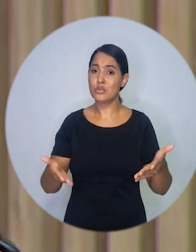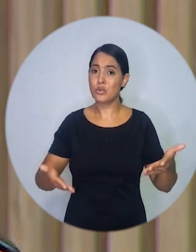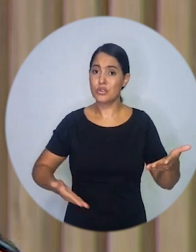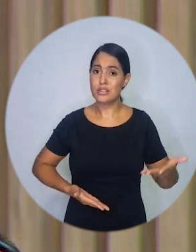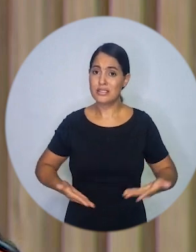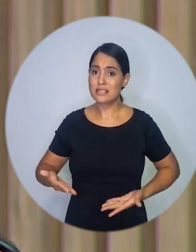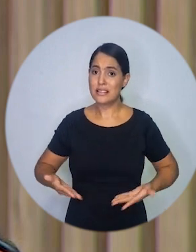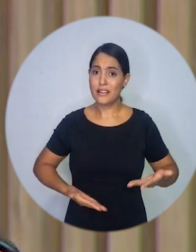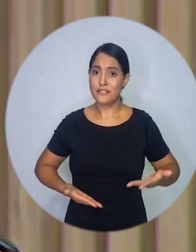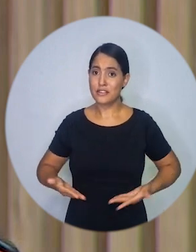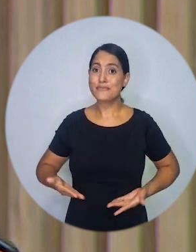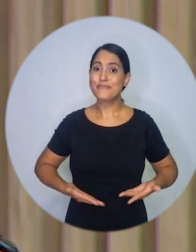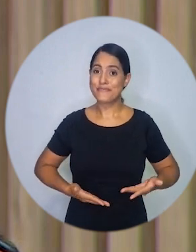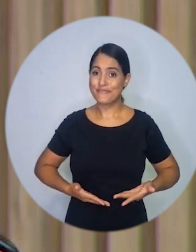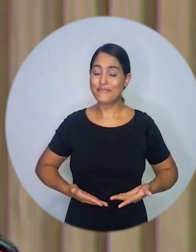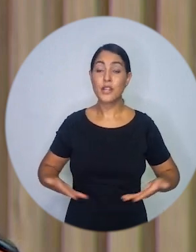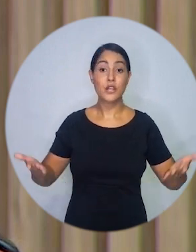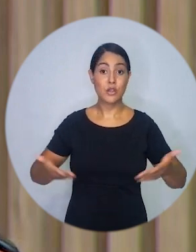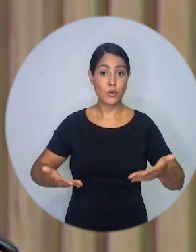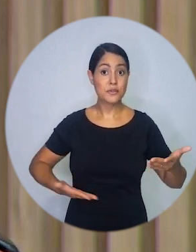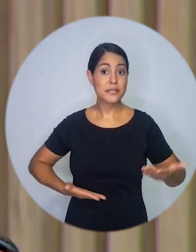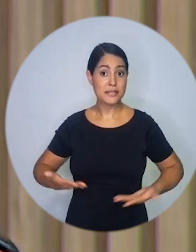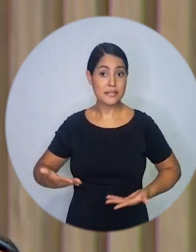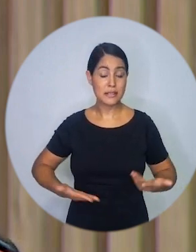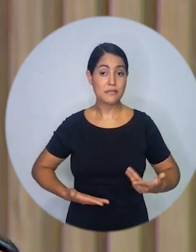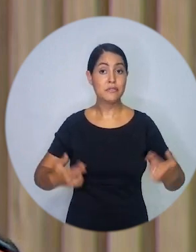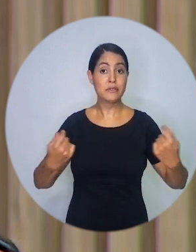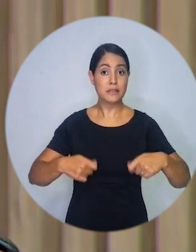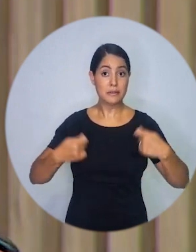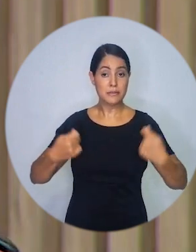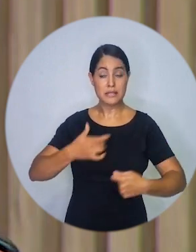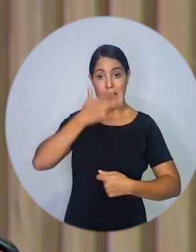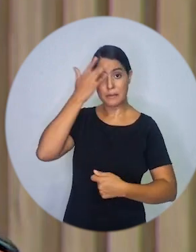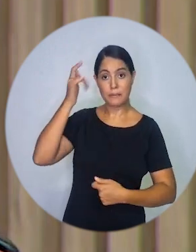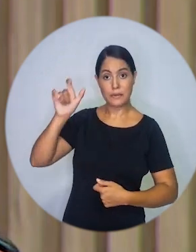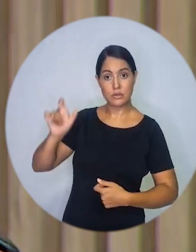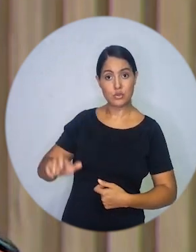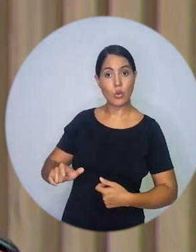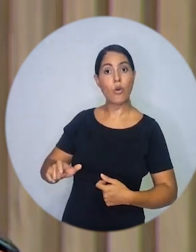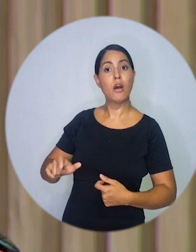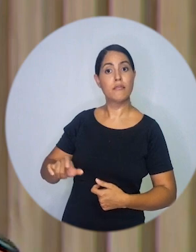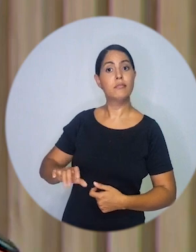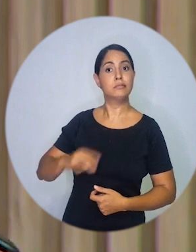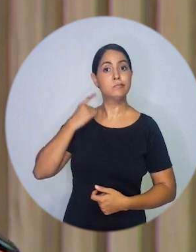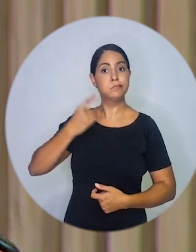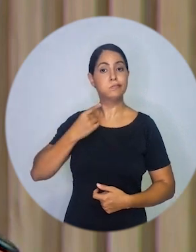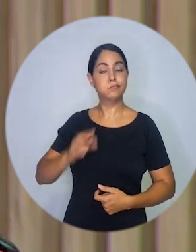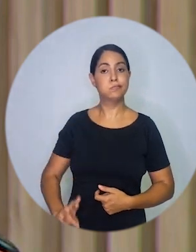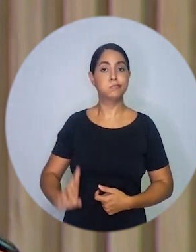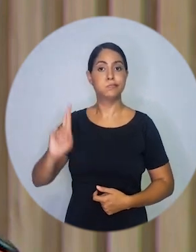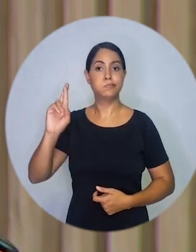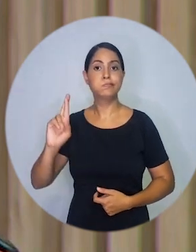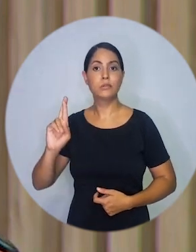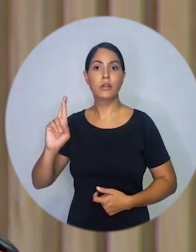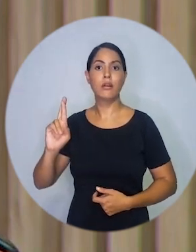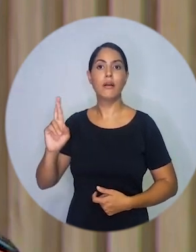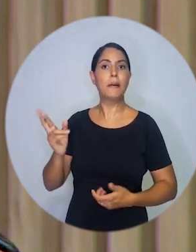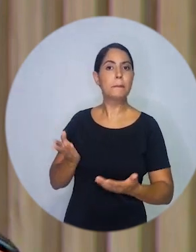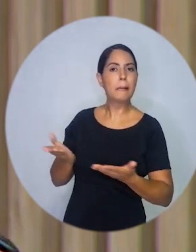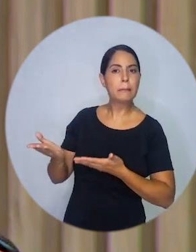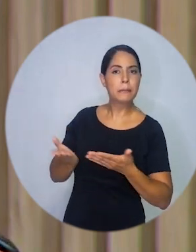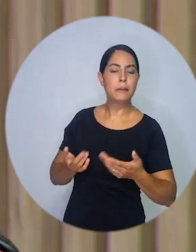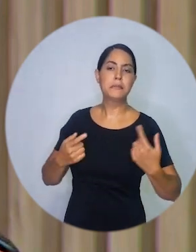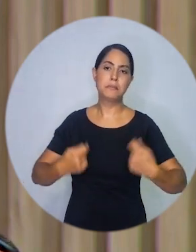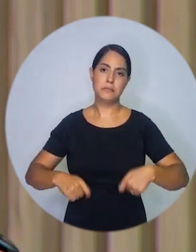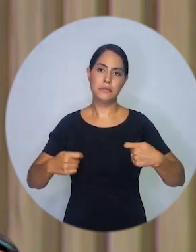serviço que deve prestar contas diária ao jurisdicionado, à advocacia que o representa,